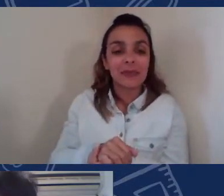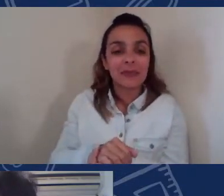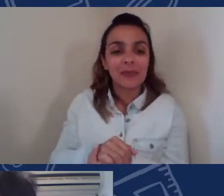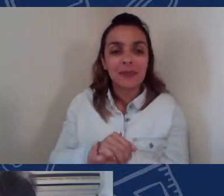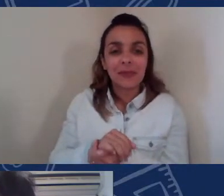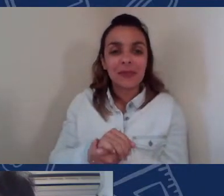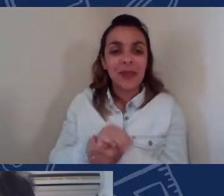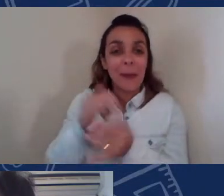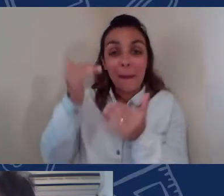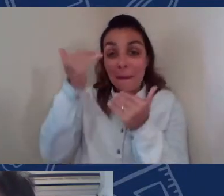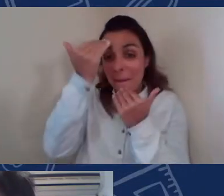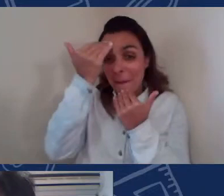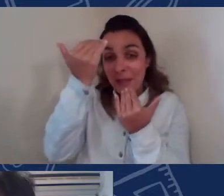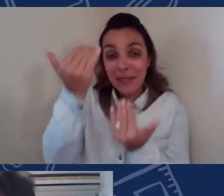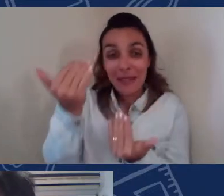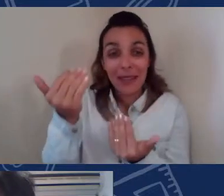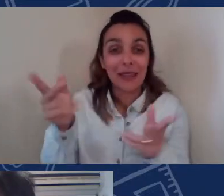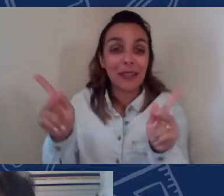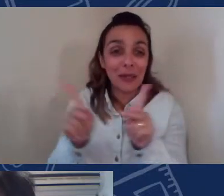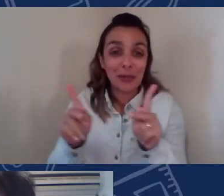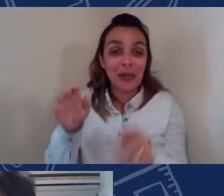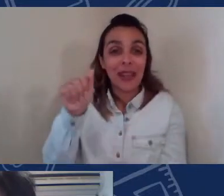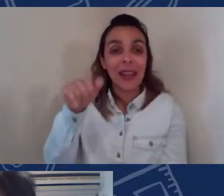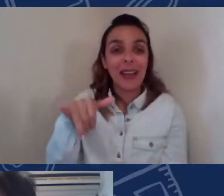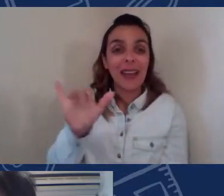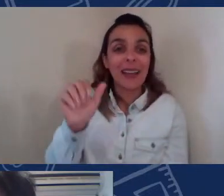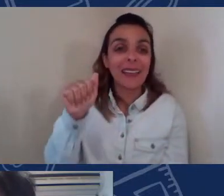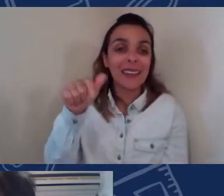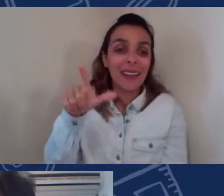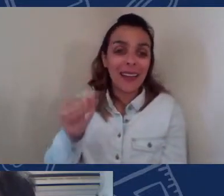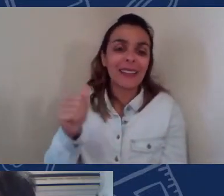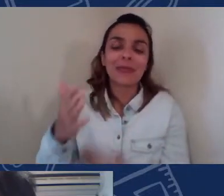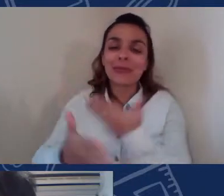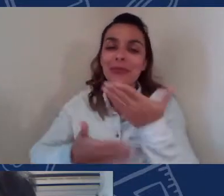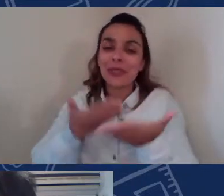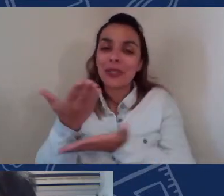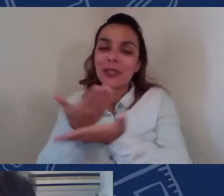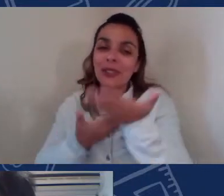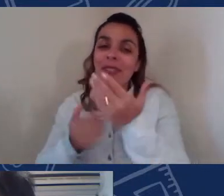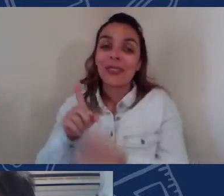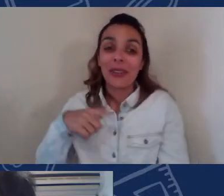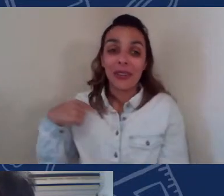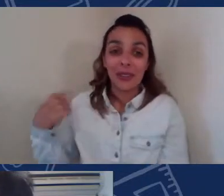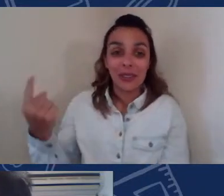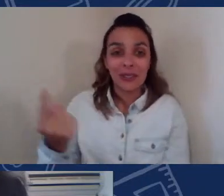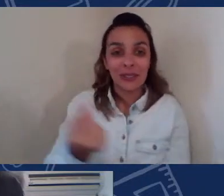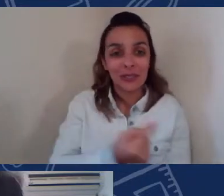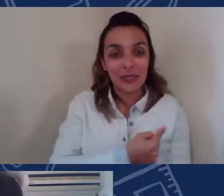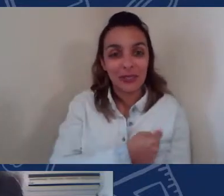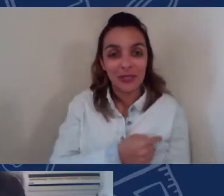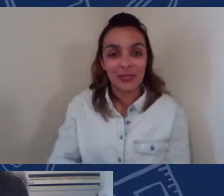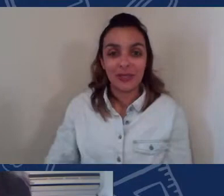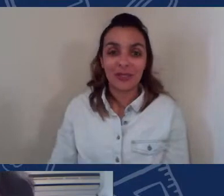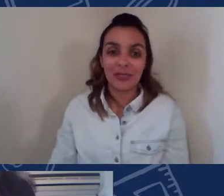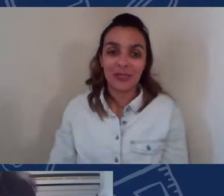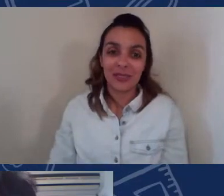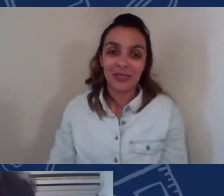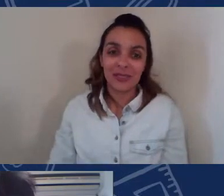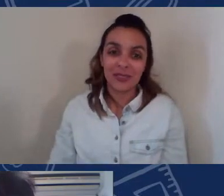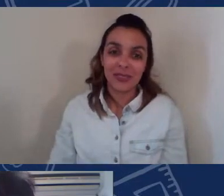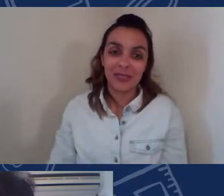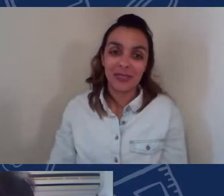muitíssimas graças, professora Ayala, por compartilhar com nós outros tão